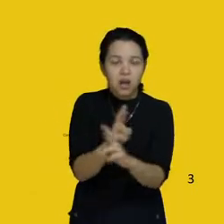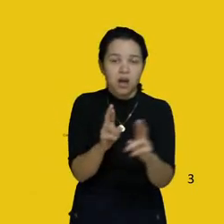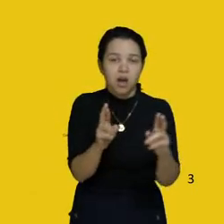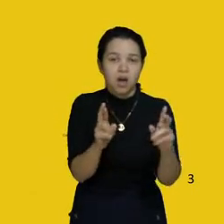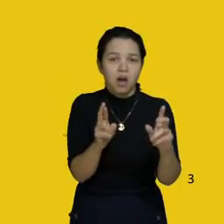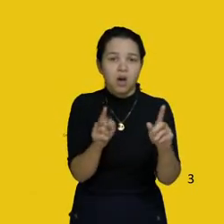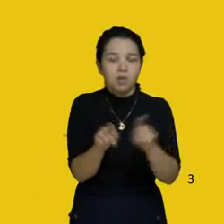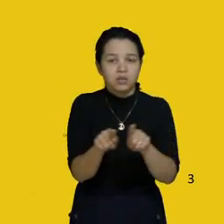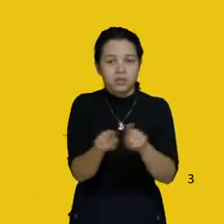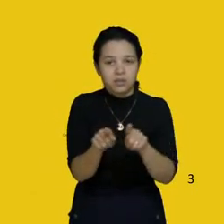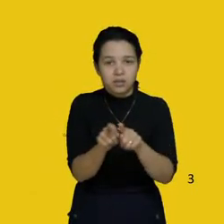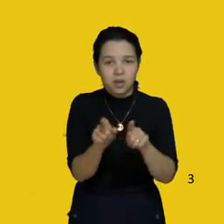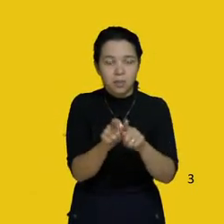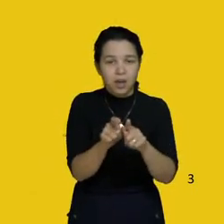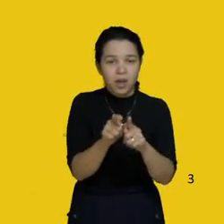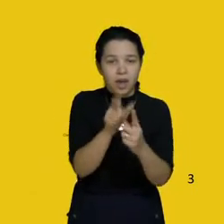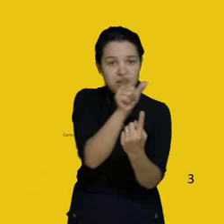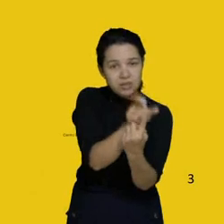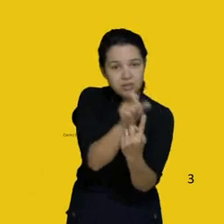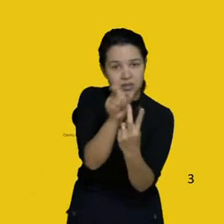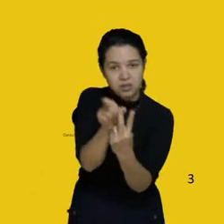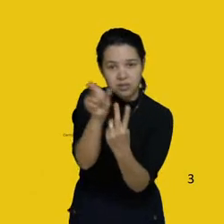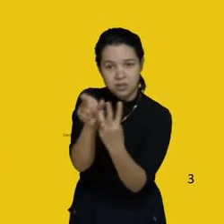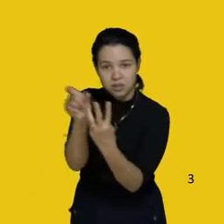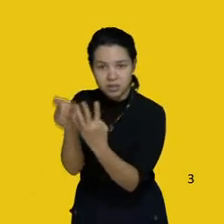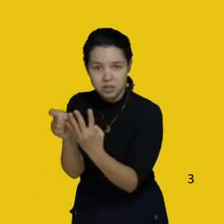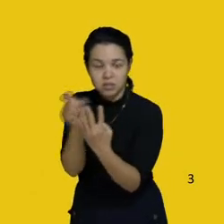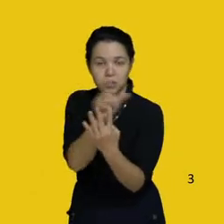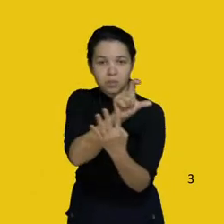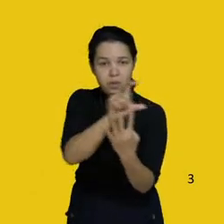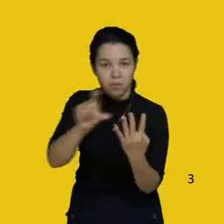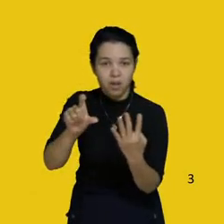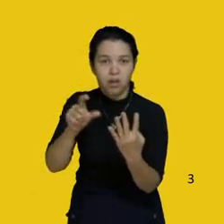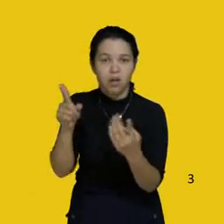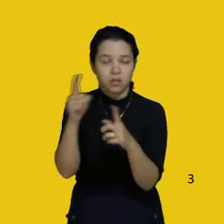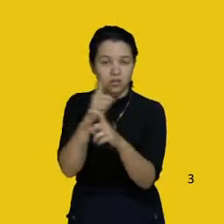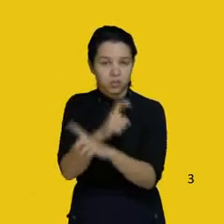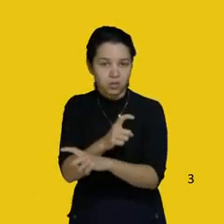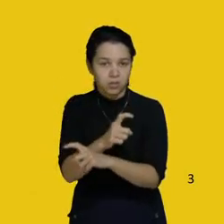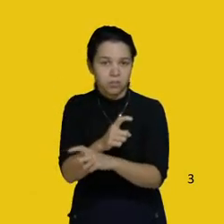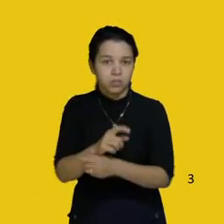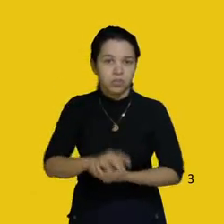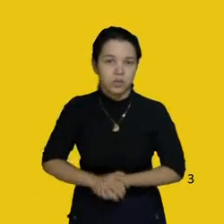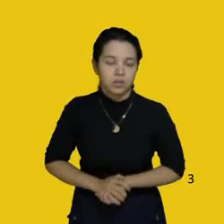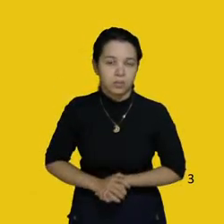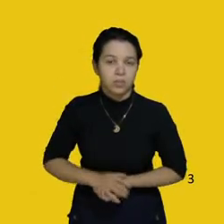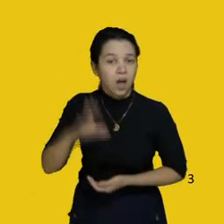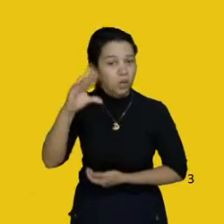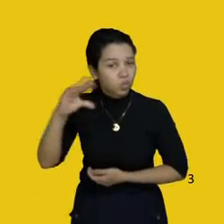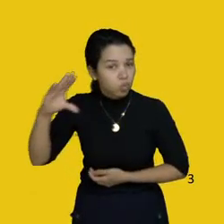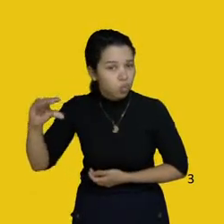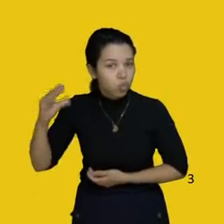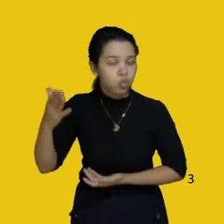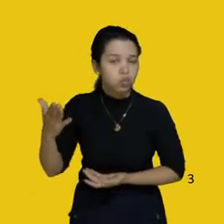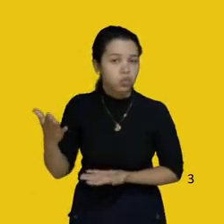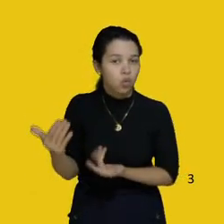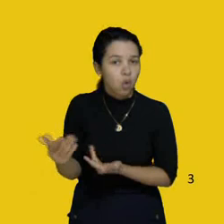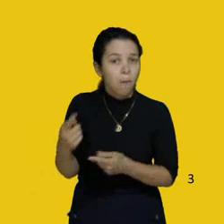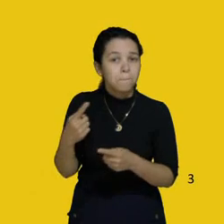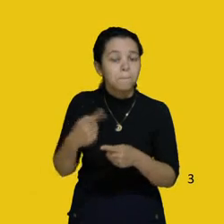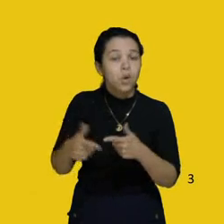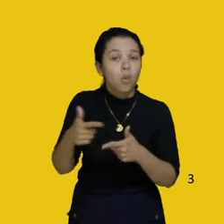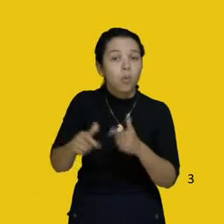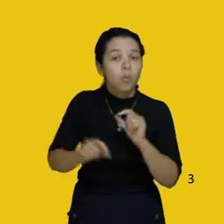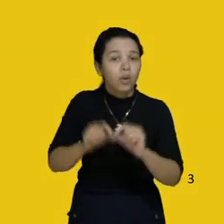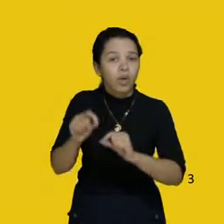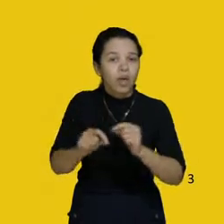Fundamental e adulto eles ainda têm no adulto no adolescente mais para frente muito problema de leitura